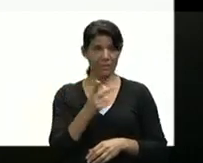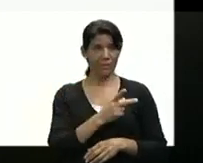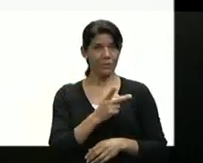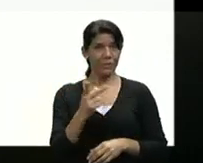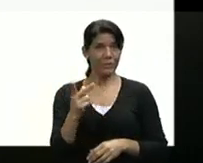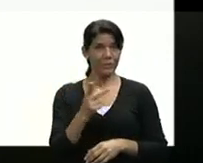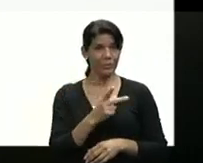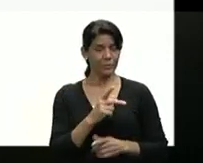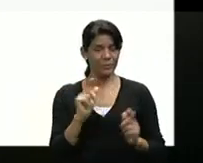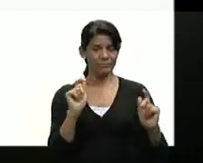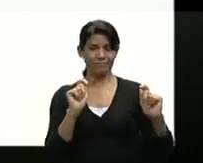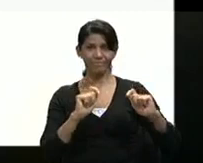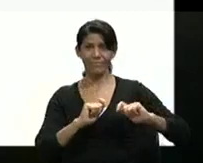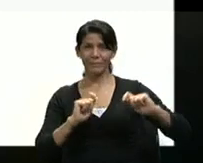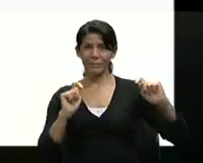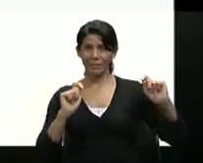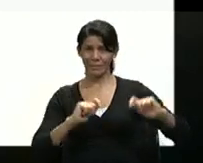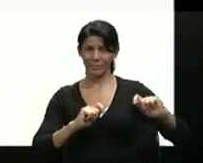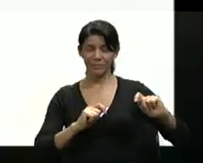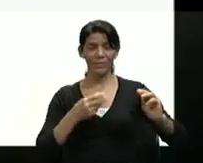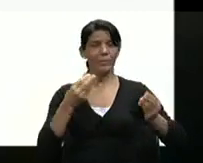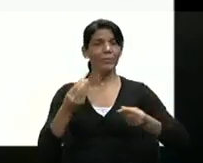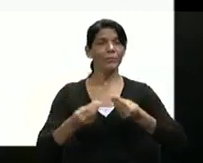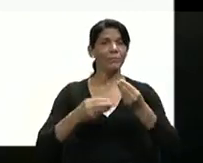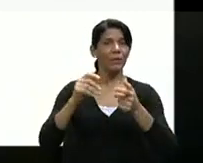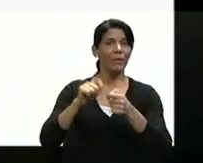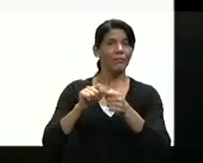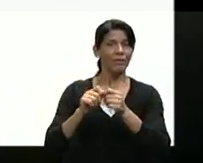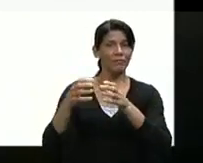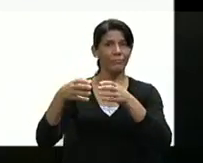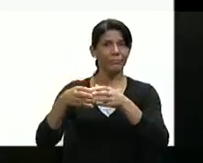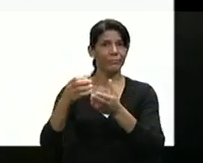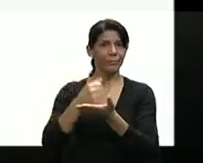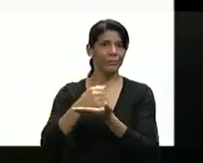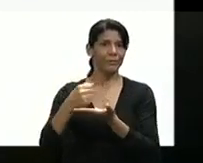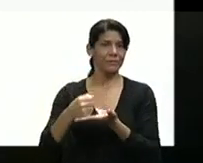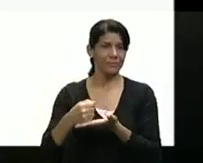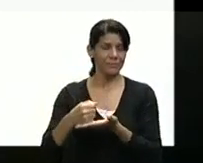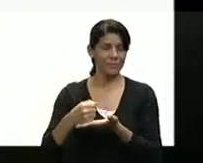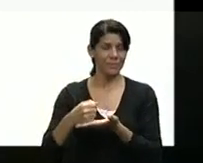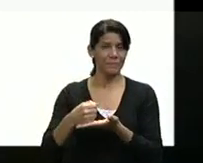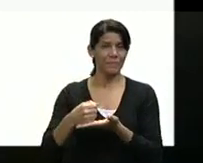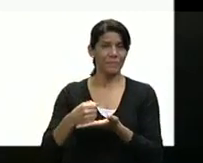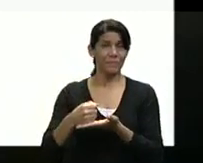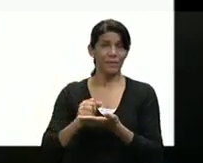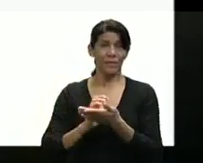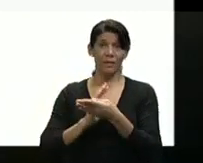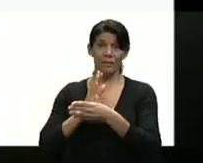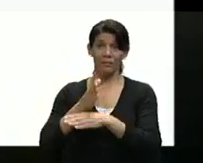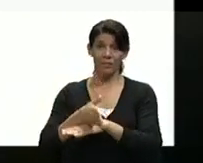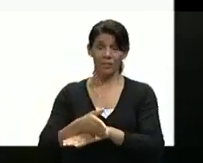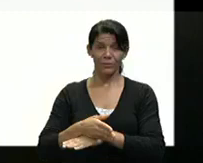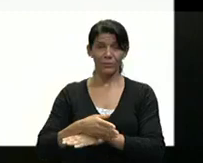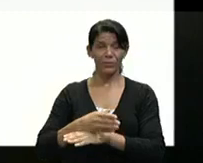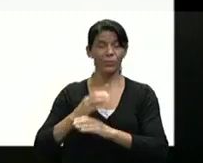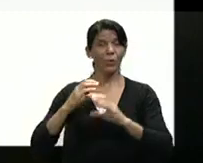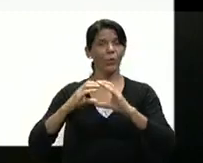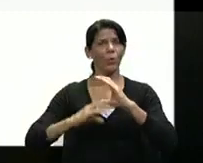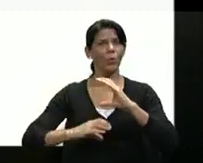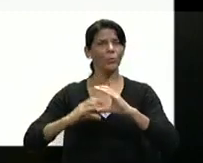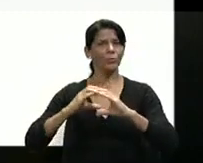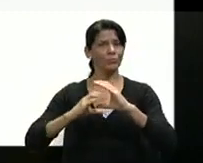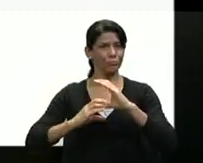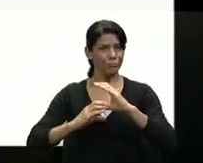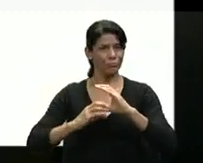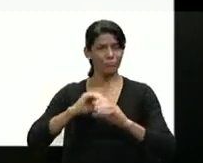duas possibilidades. Como é feito o regime de contratação? Através de concurso público